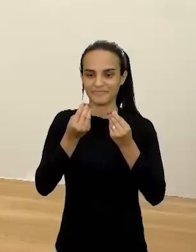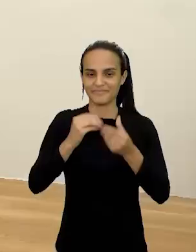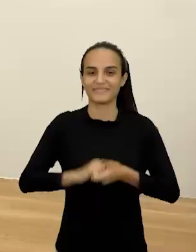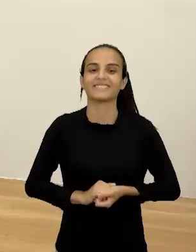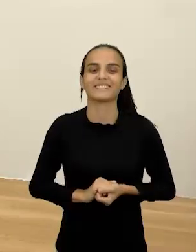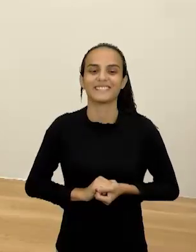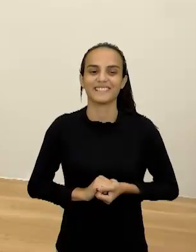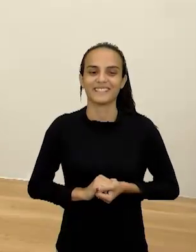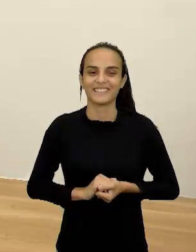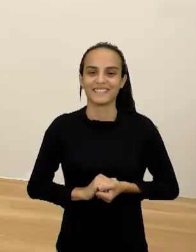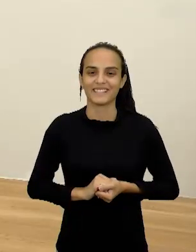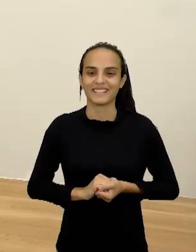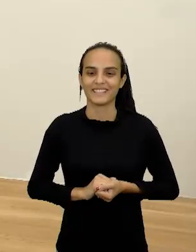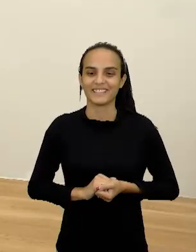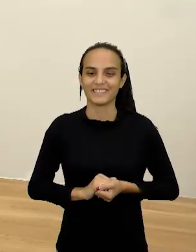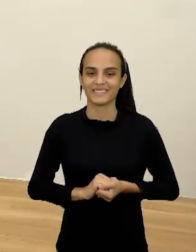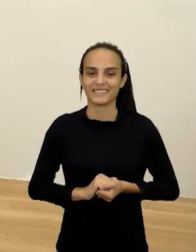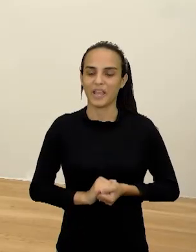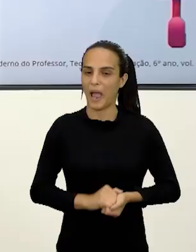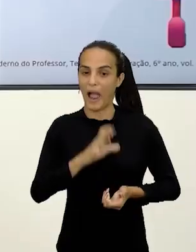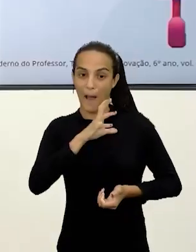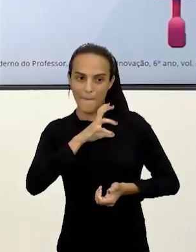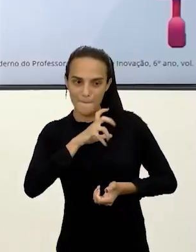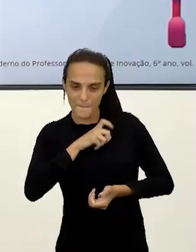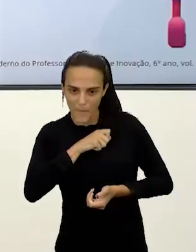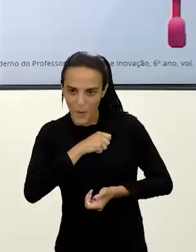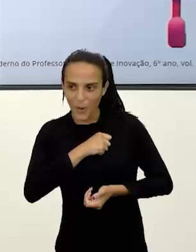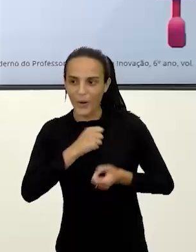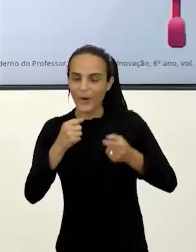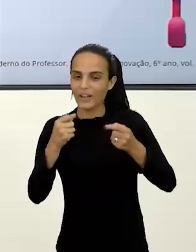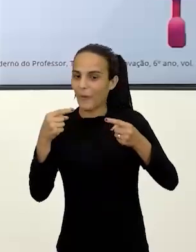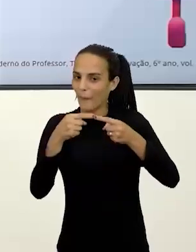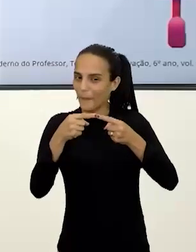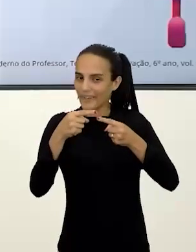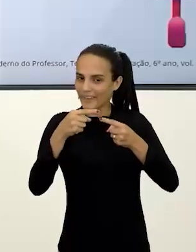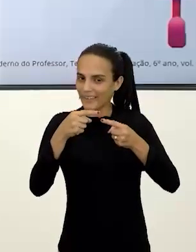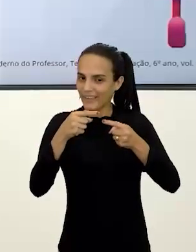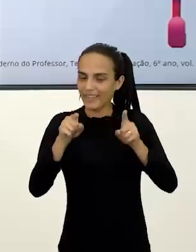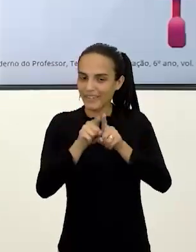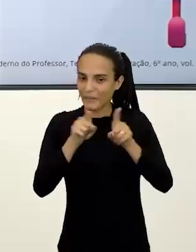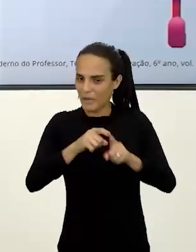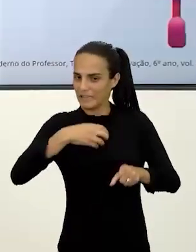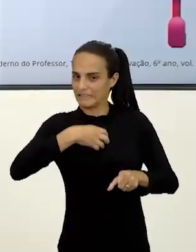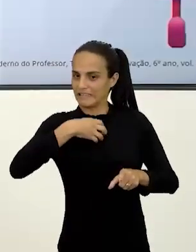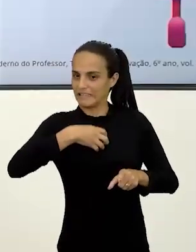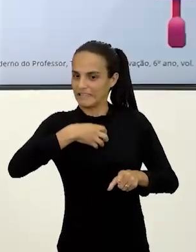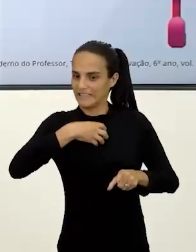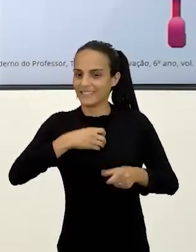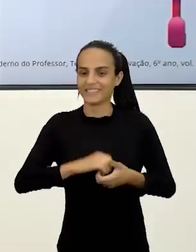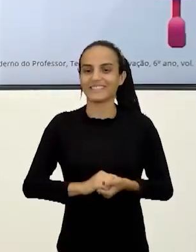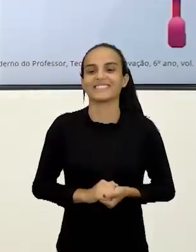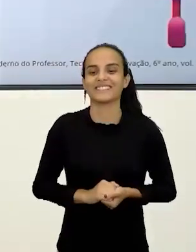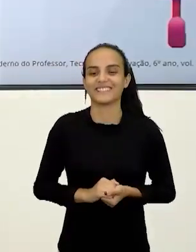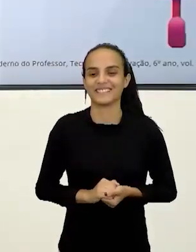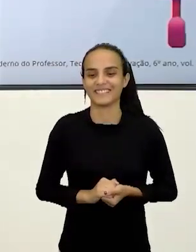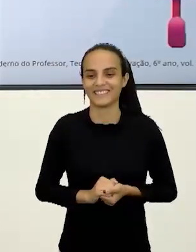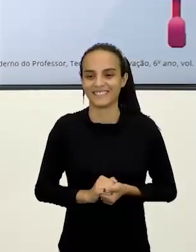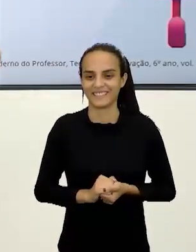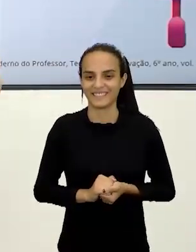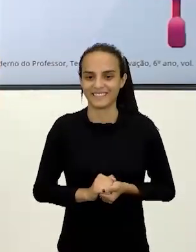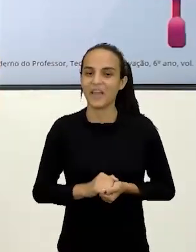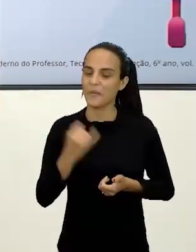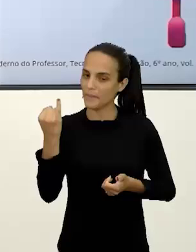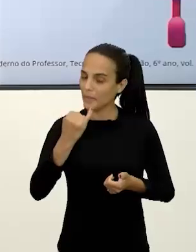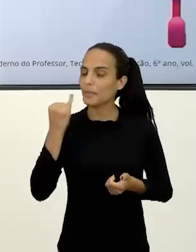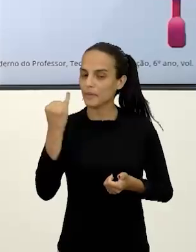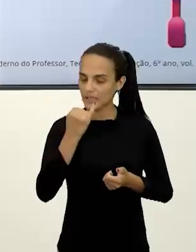surtar. Sabe quando a gente fala que a gente tem uma relação de amor e ódio com alguma coisa? Nesse caso, a relação é de ódio com ódio, né? A gente sabe da importância,